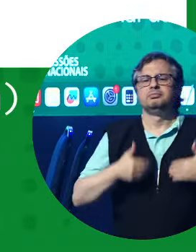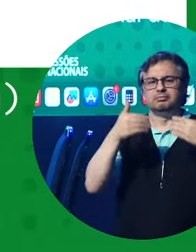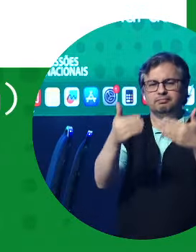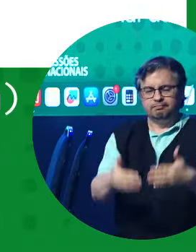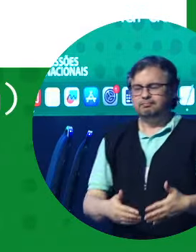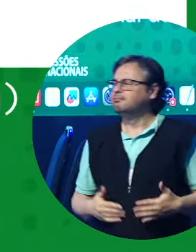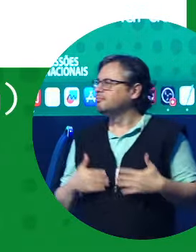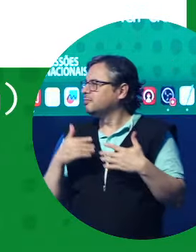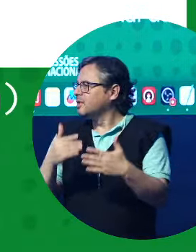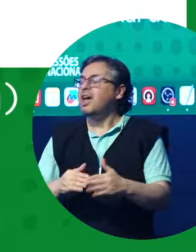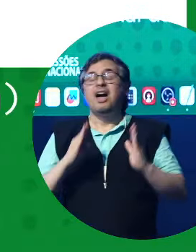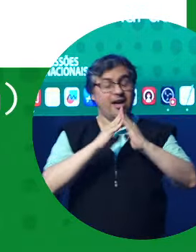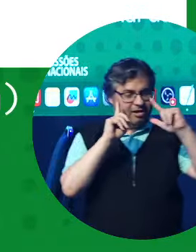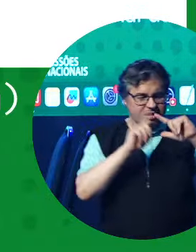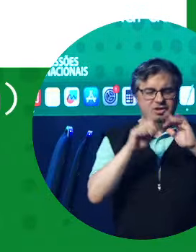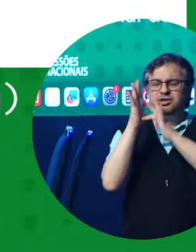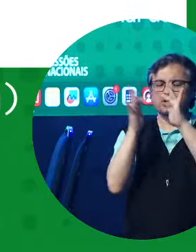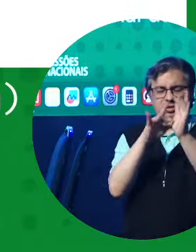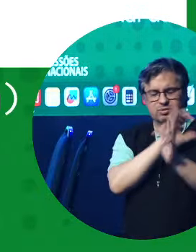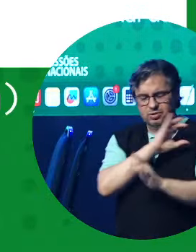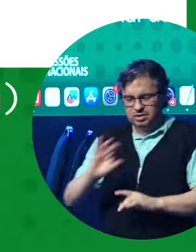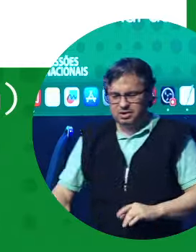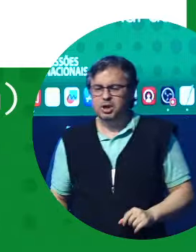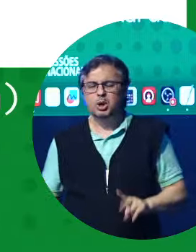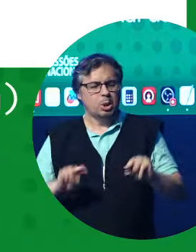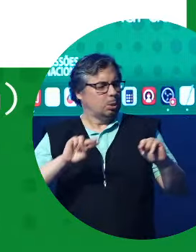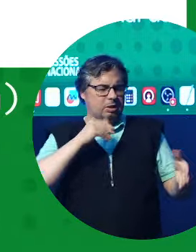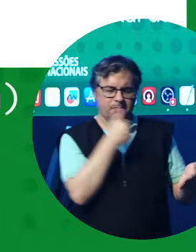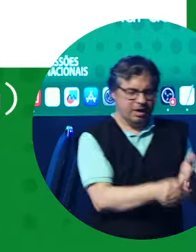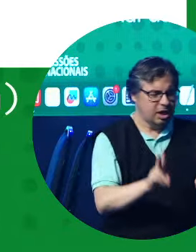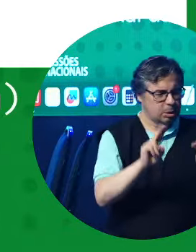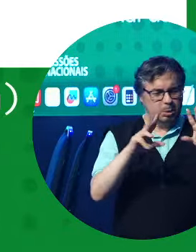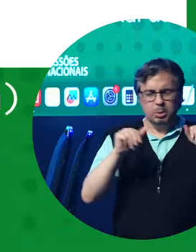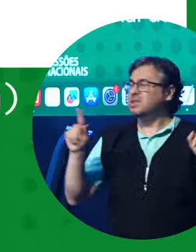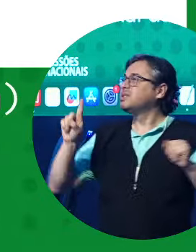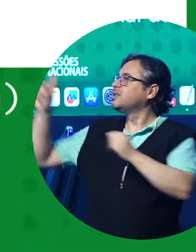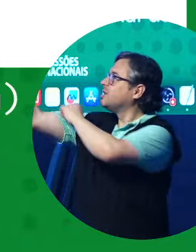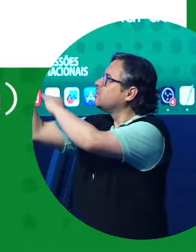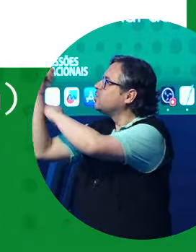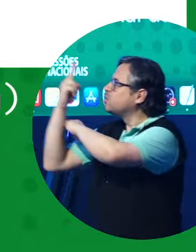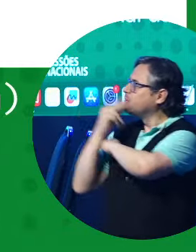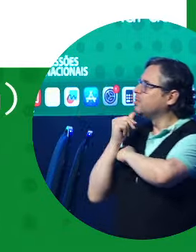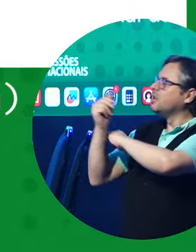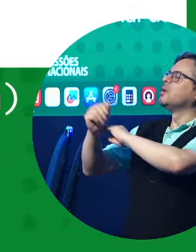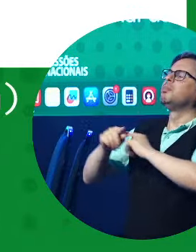Oh,